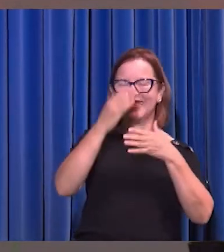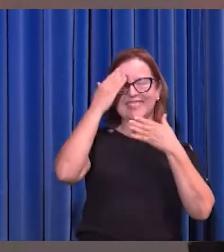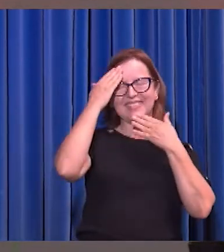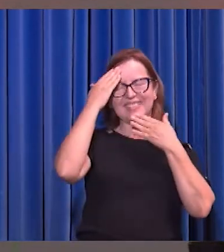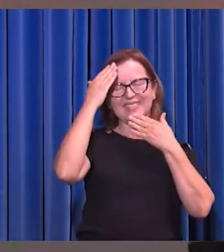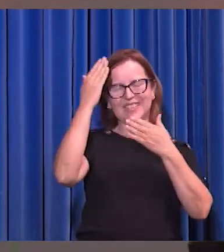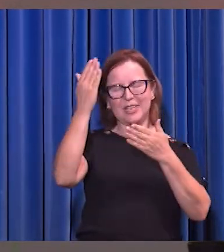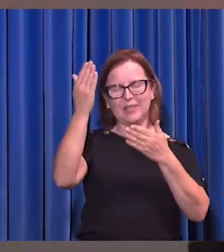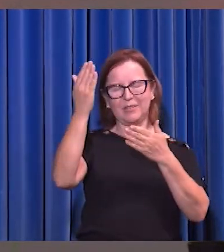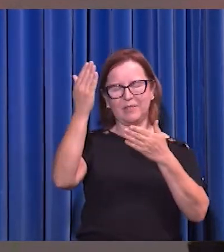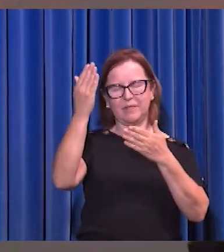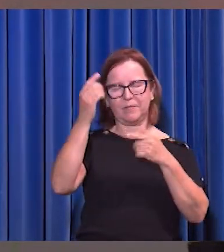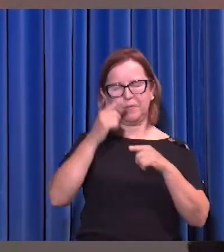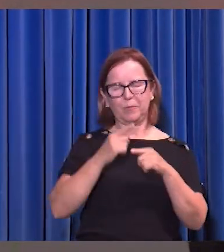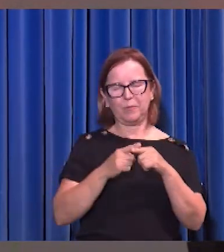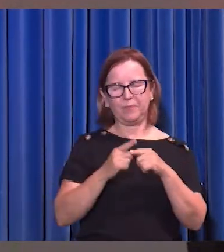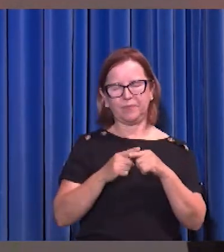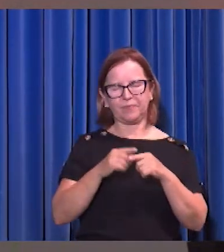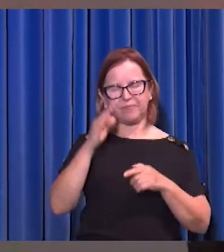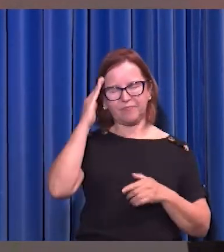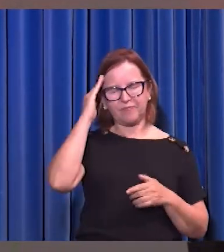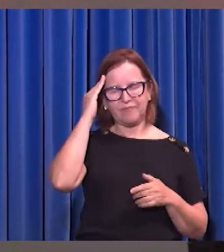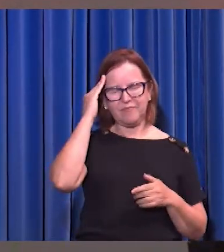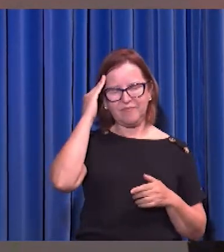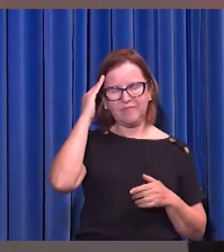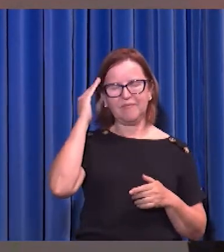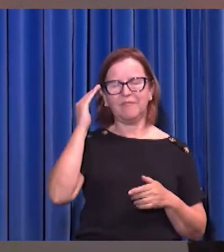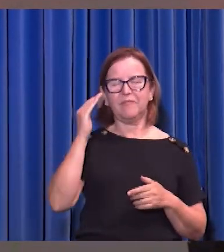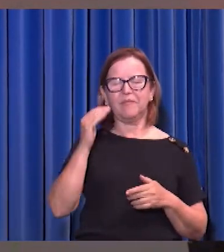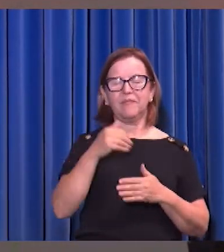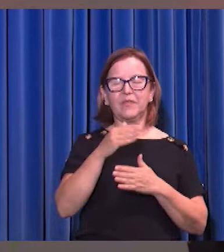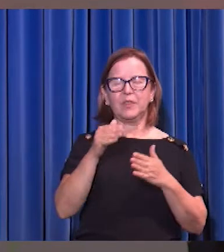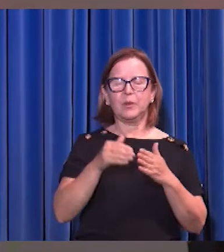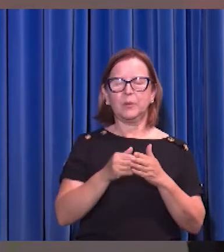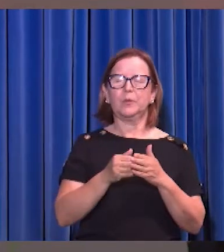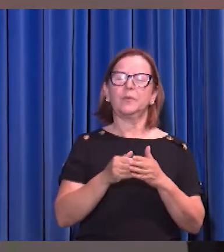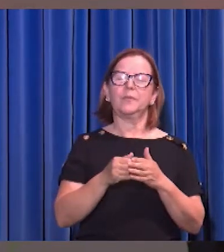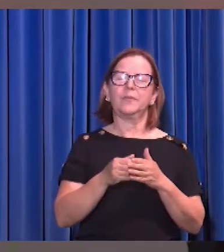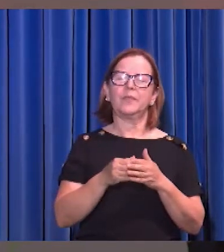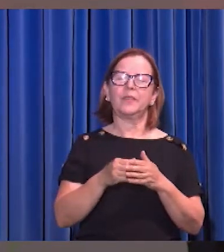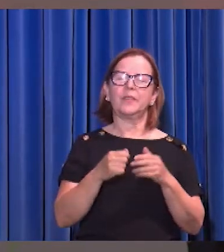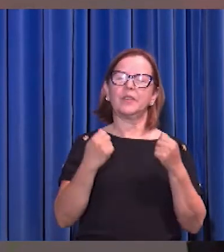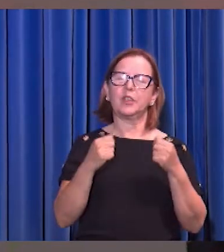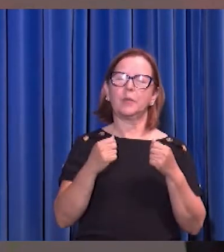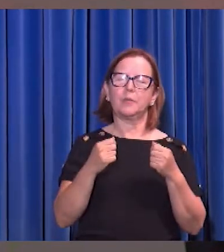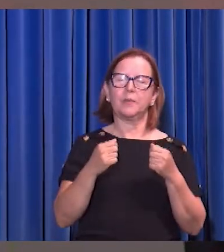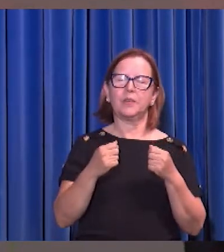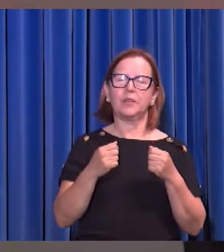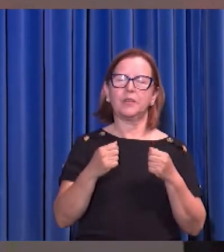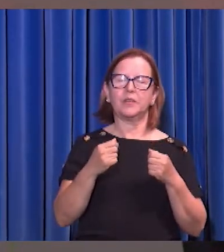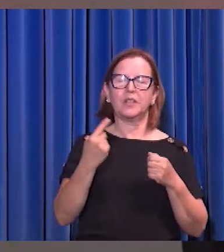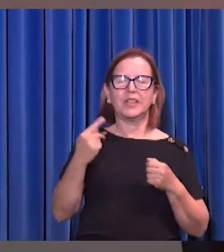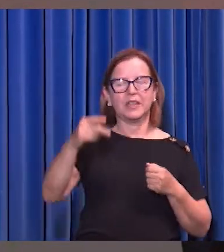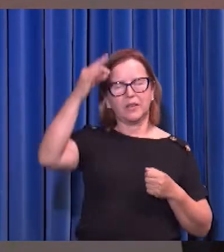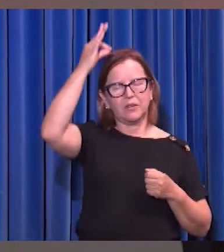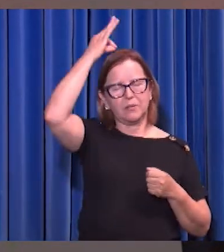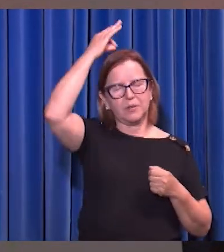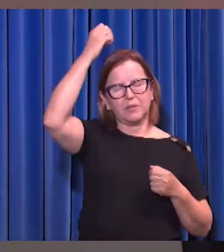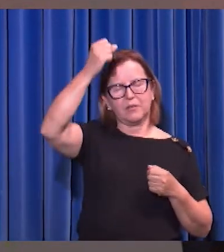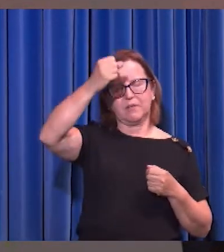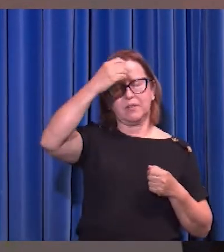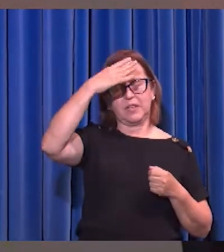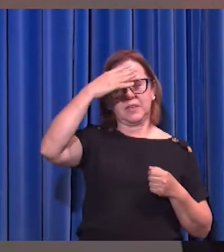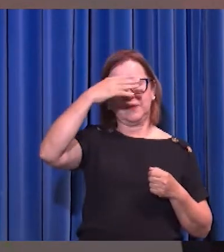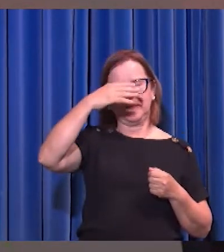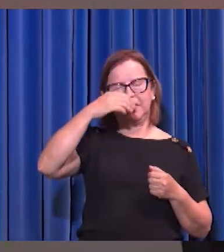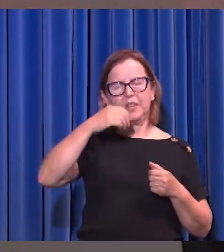graças porque sabemos que tudo depende da revelação do teu Espírito. E é isso que